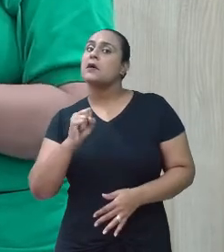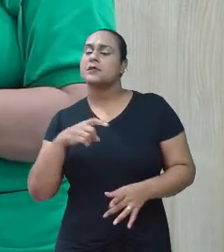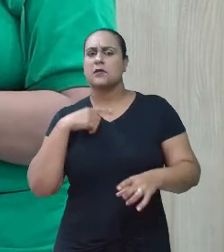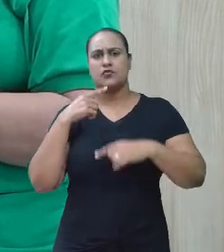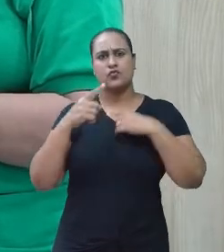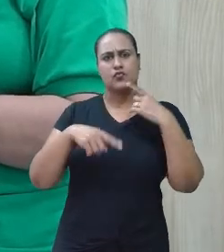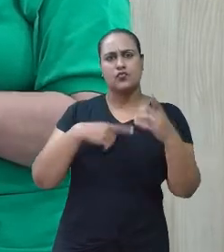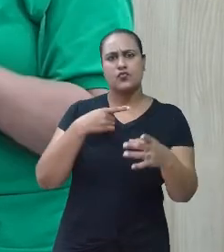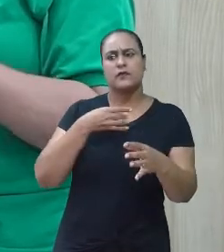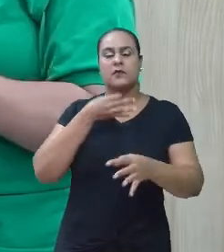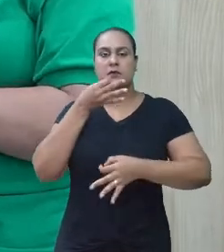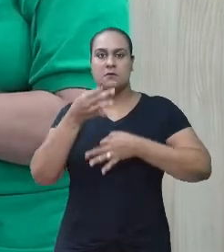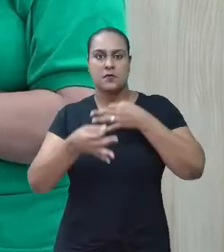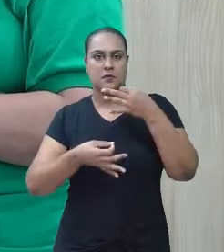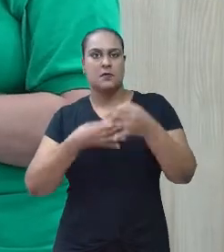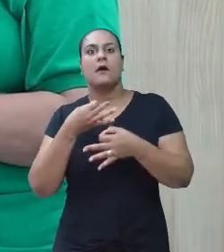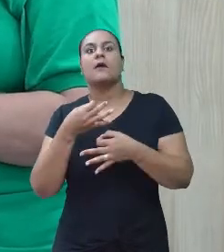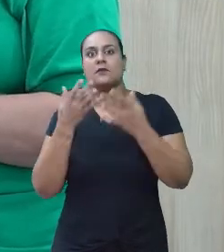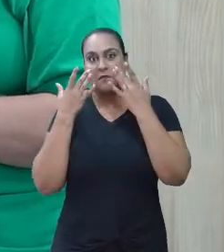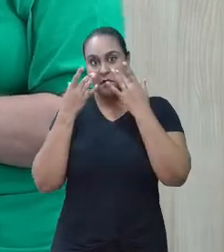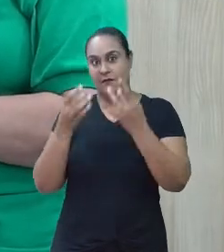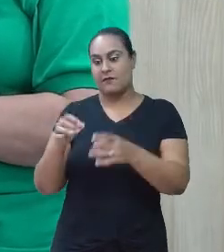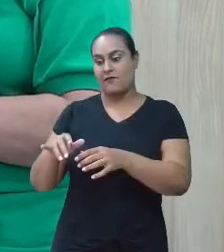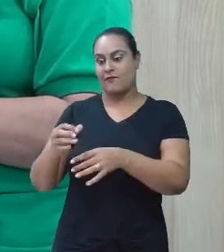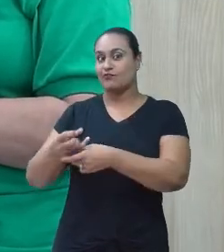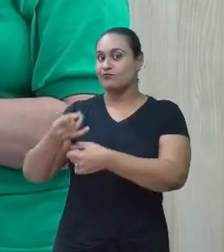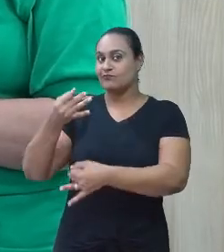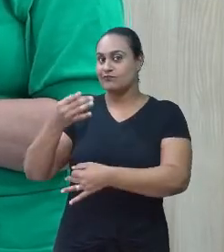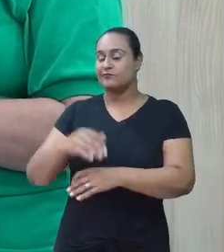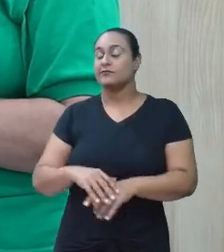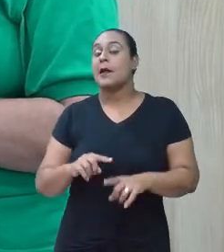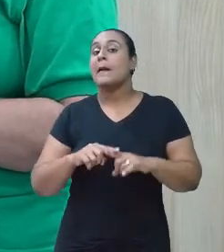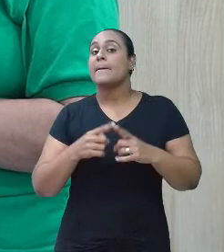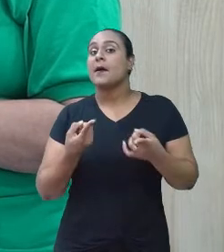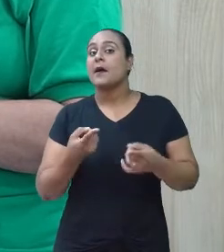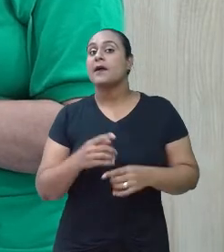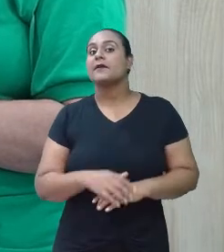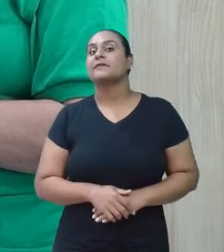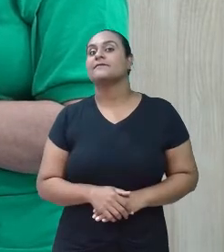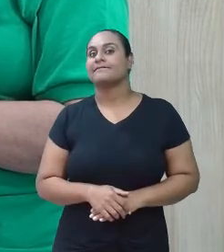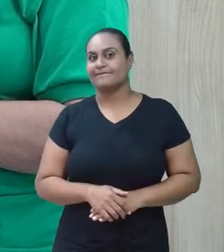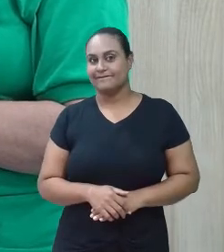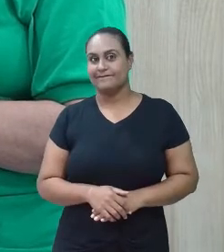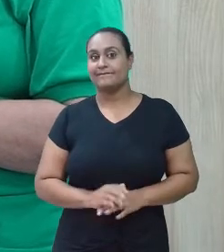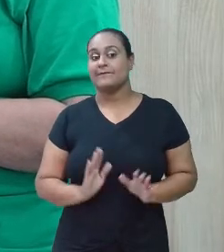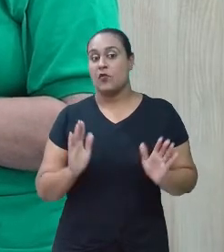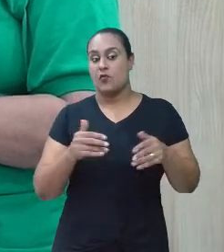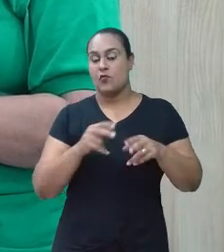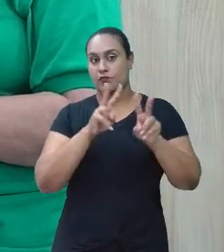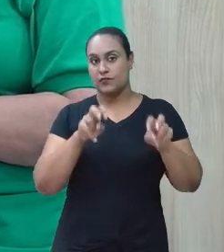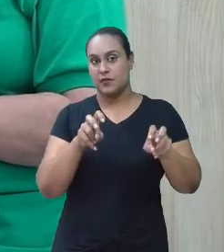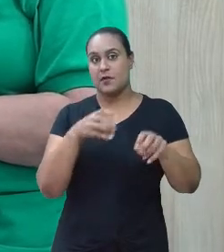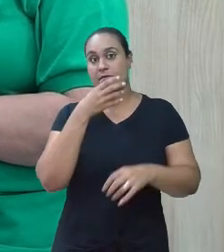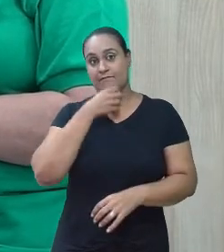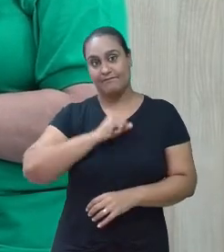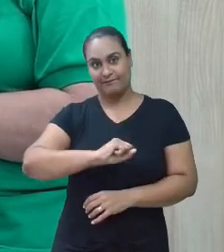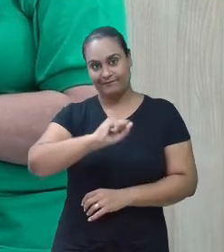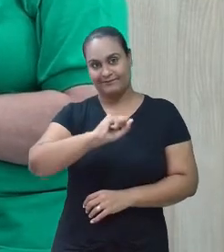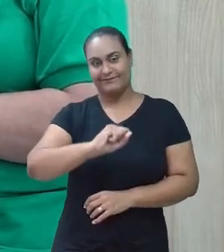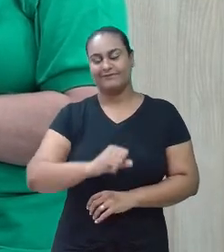a sugestão? Estou bem atento aqui ao chat. Mas, Cláudia, em relação ao nosso querido, né, Paulo